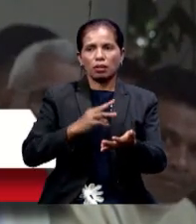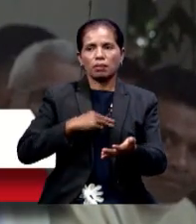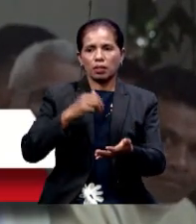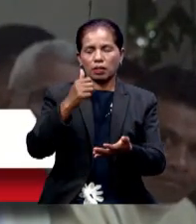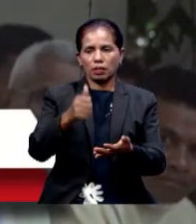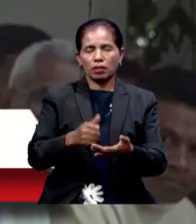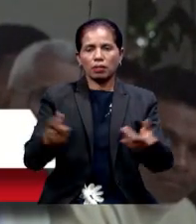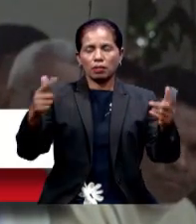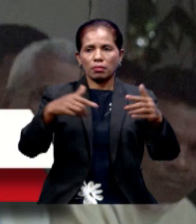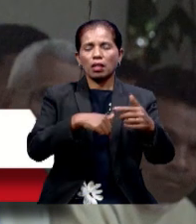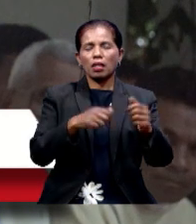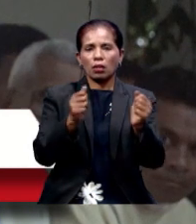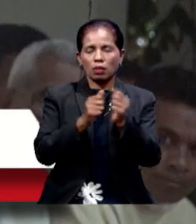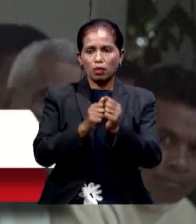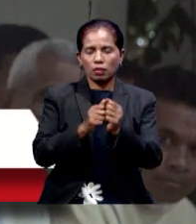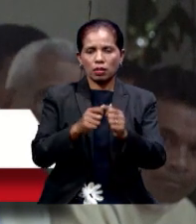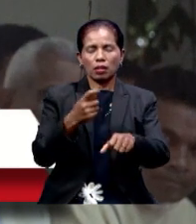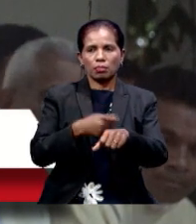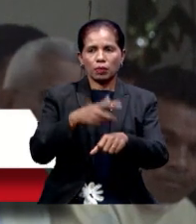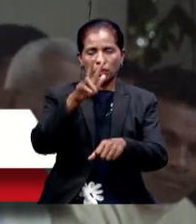E maior período todo,